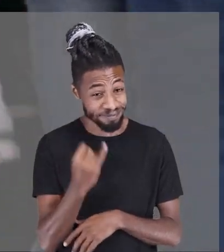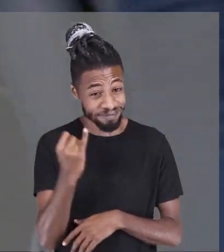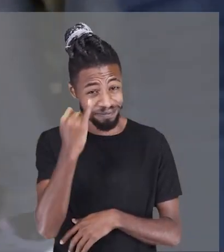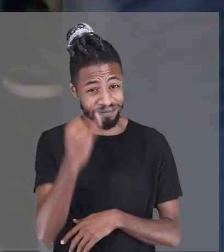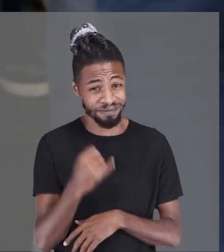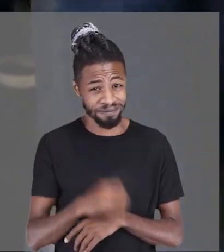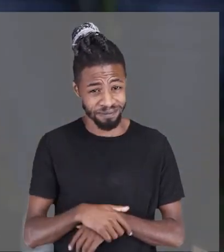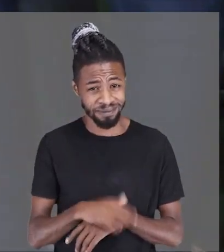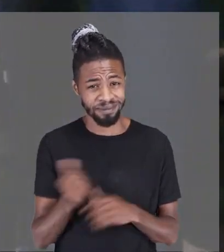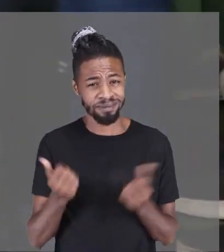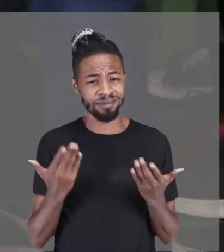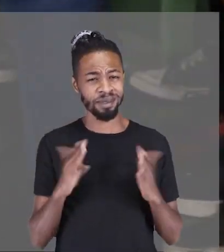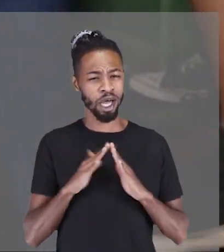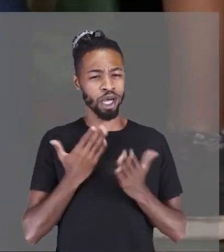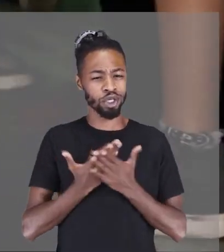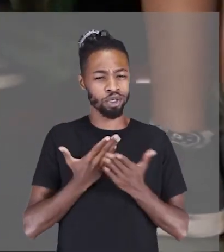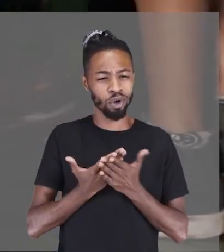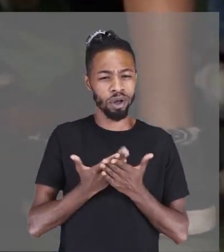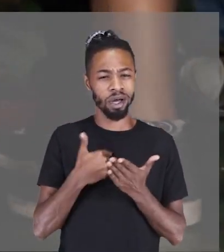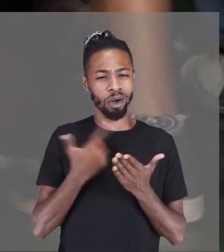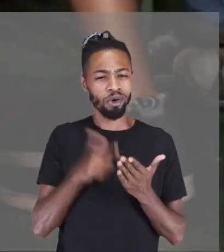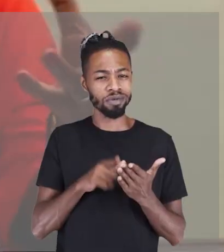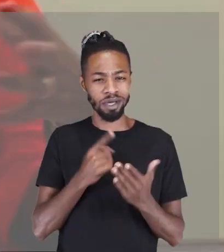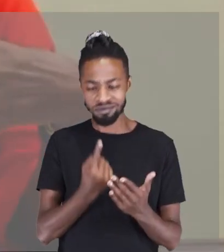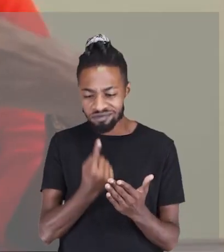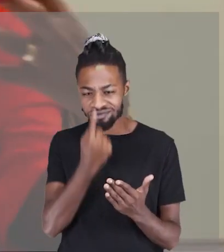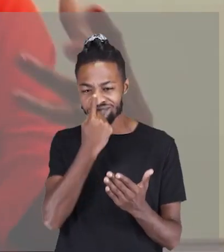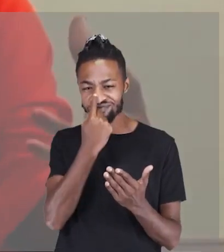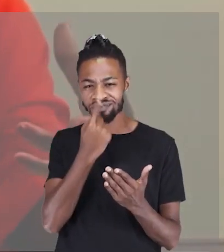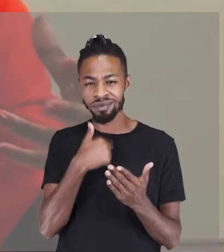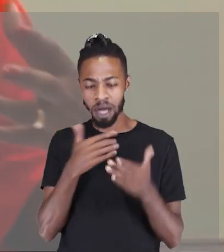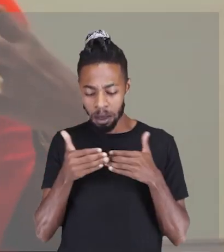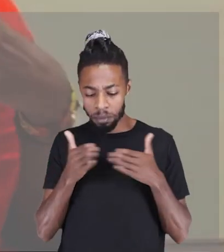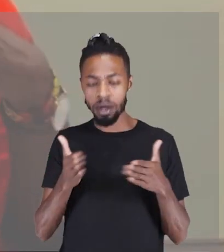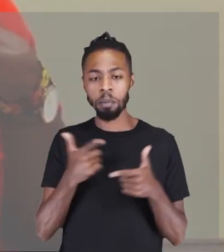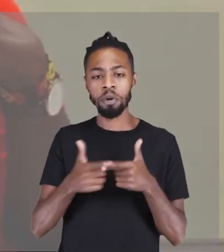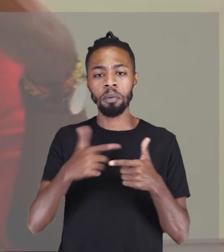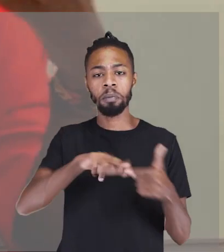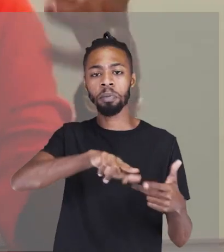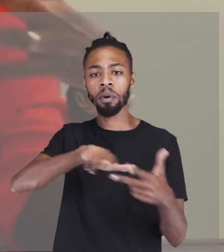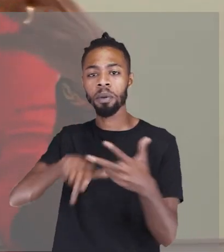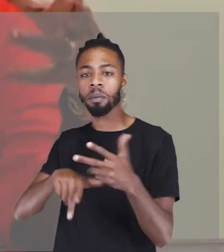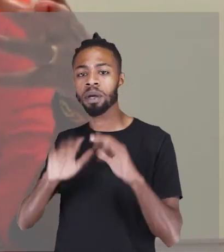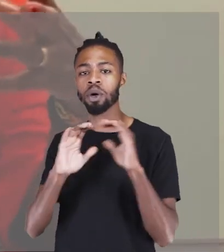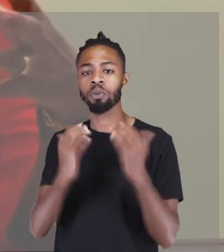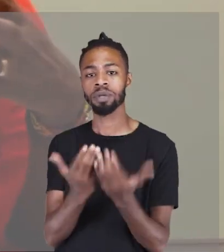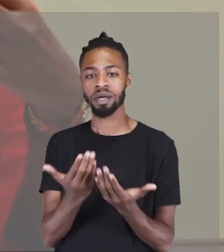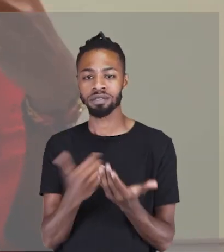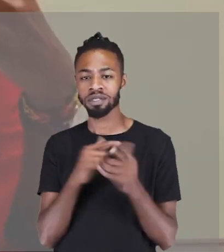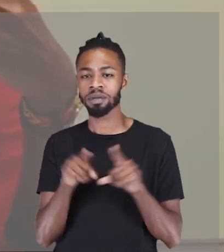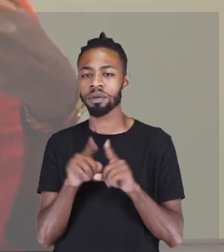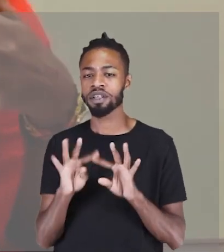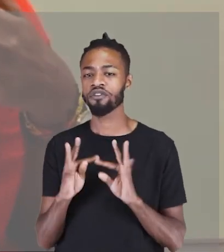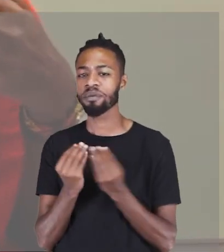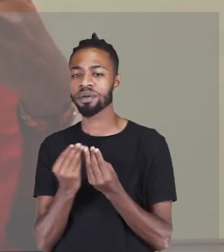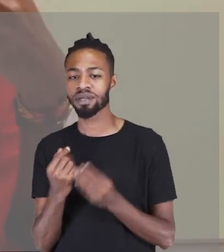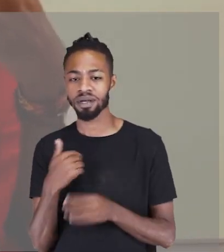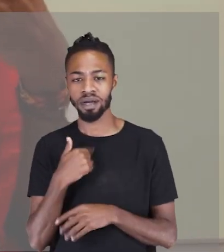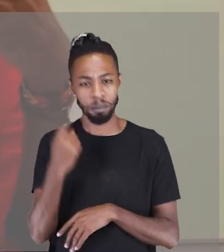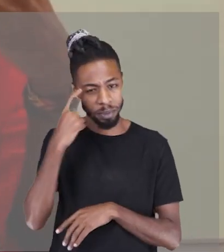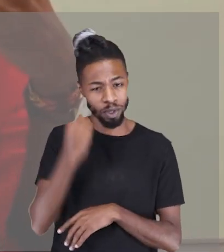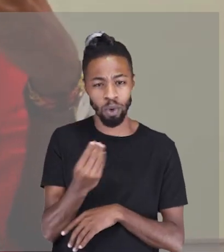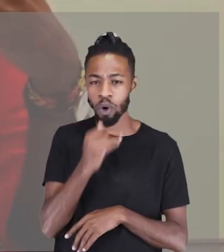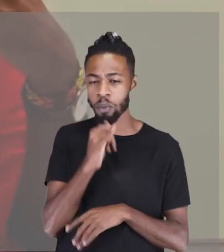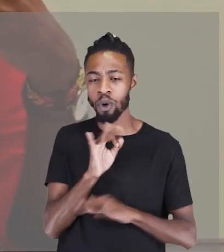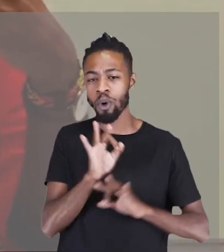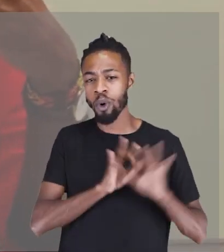escola se aproxima e se abre para os dilemas, para os problemas da comunidade, dos familiares.